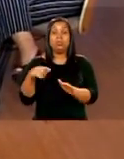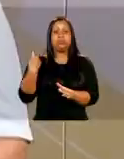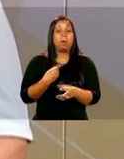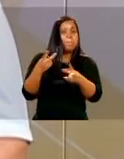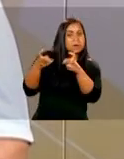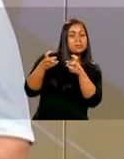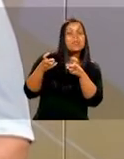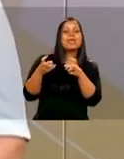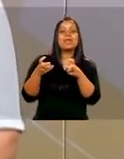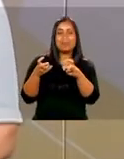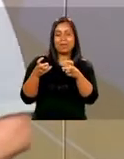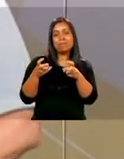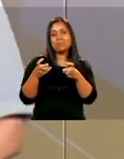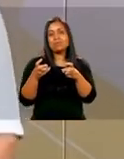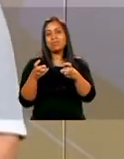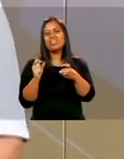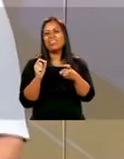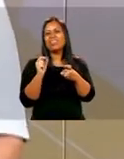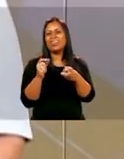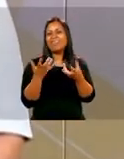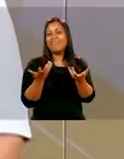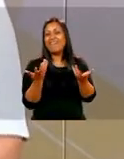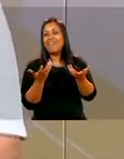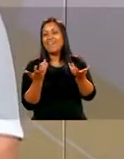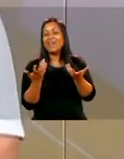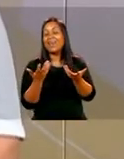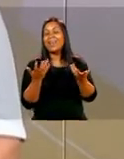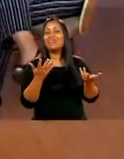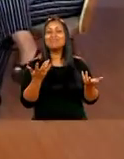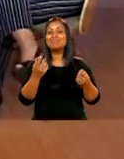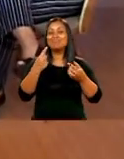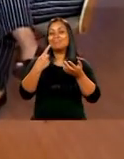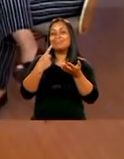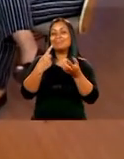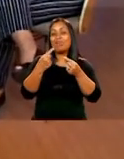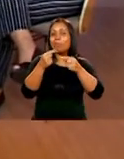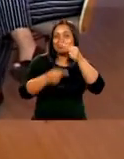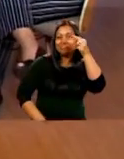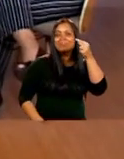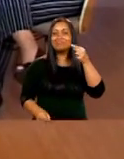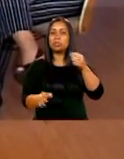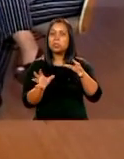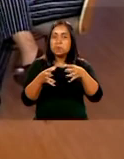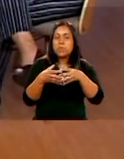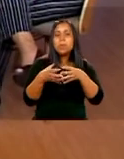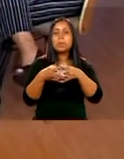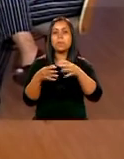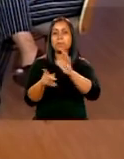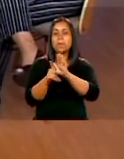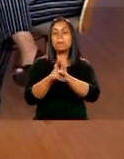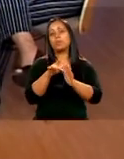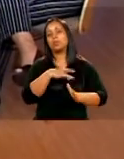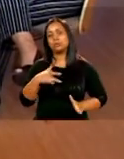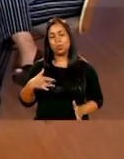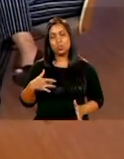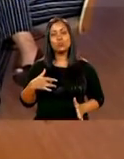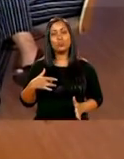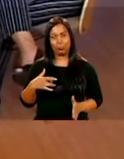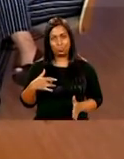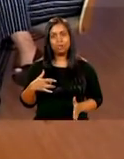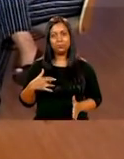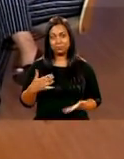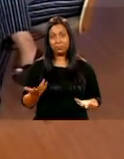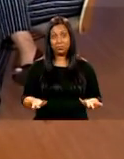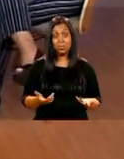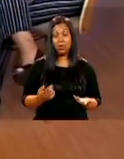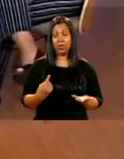gente percebe que nós somos meio, né, fora dessa caixinha, né, da saúde. Isso não significa